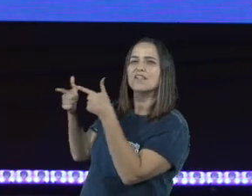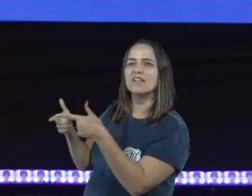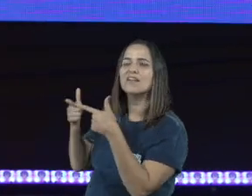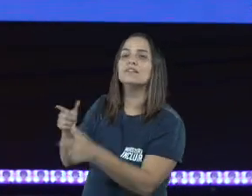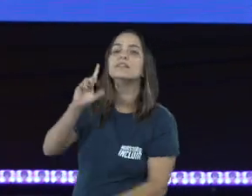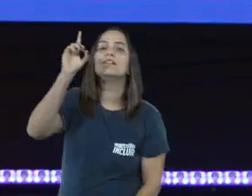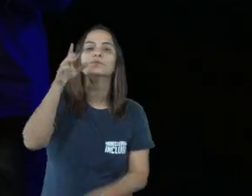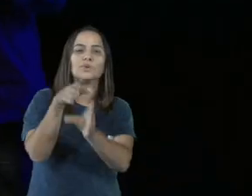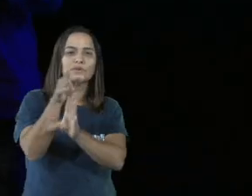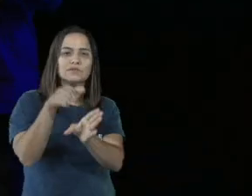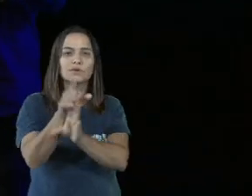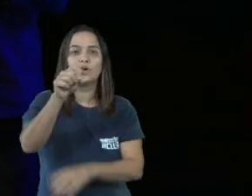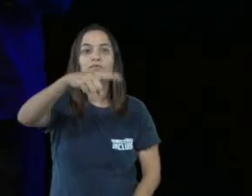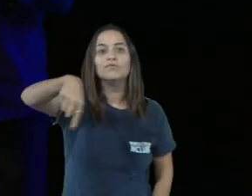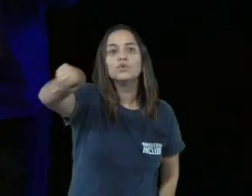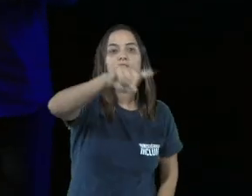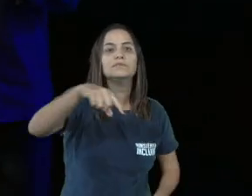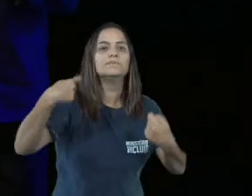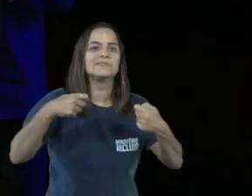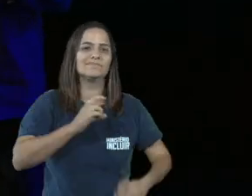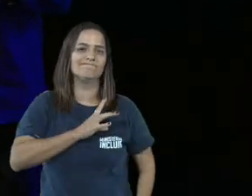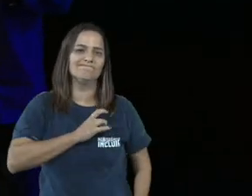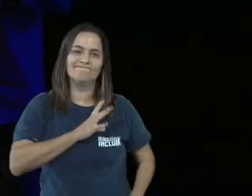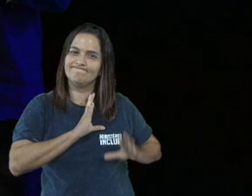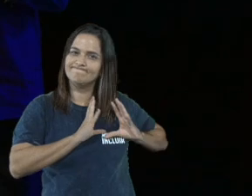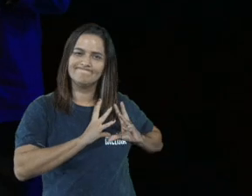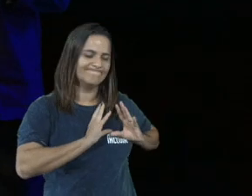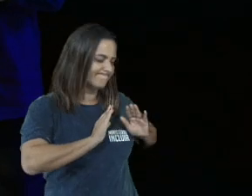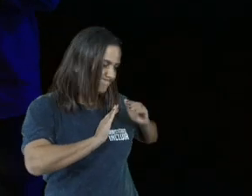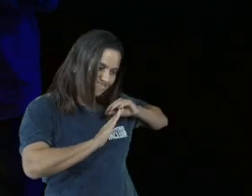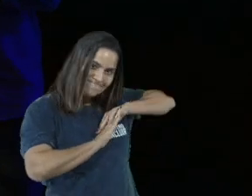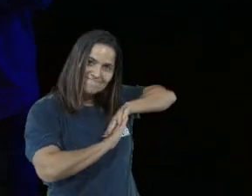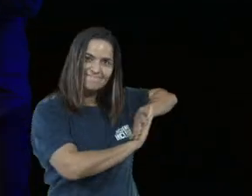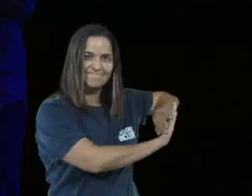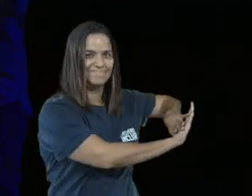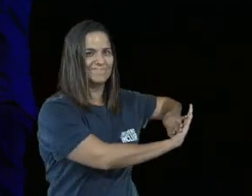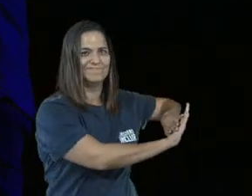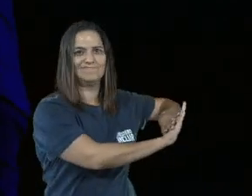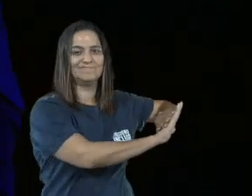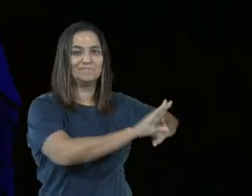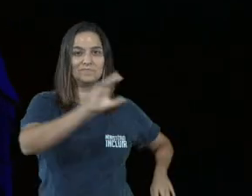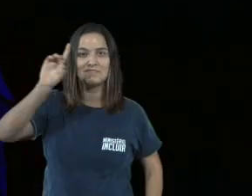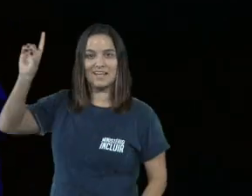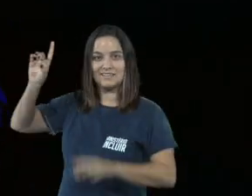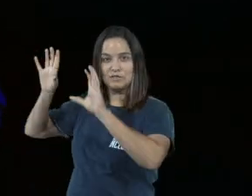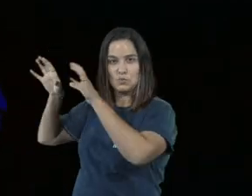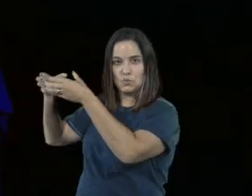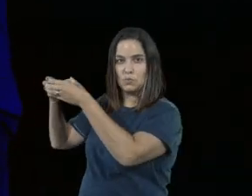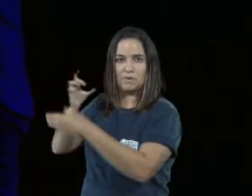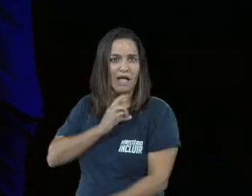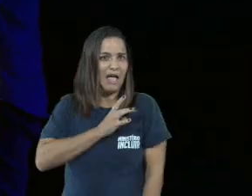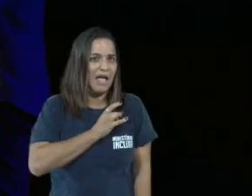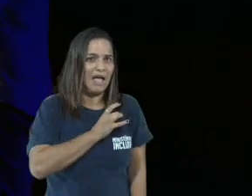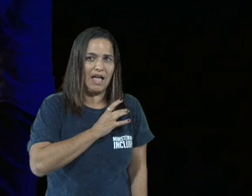e foi que aconteceu com esse Aço de Israel já estava derrotado que o medo tomou um exército agora o medo tomou um exército Olha